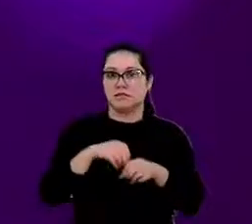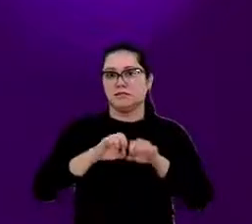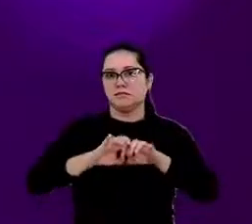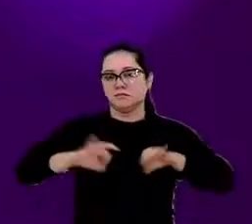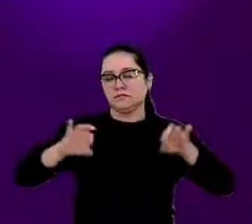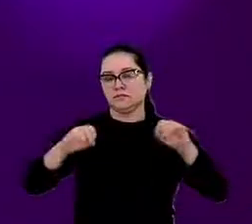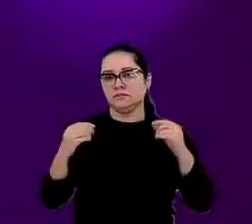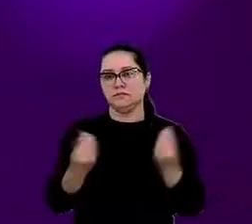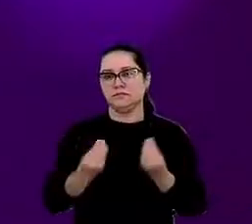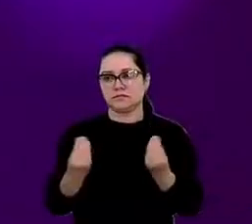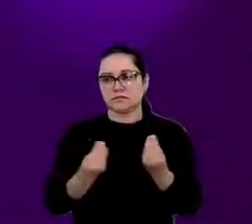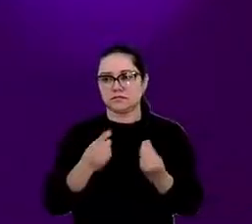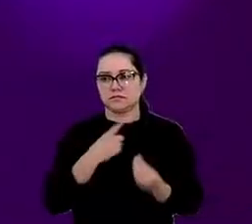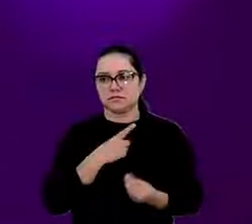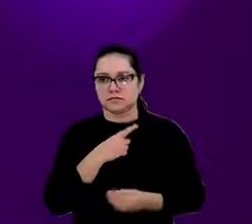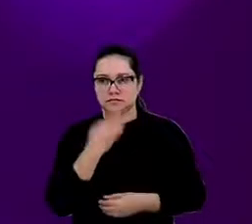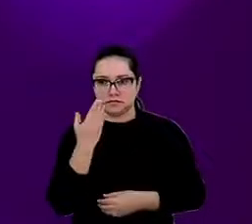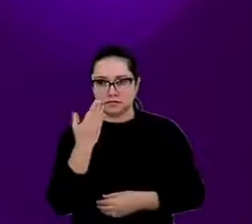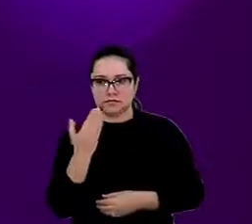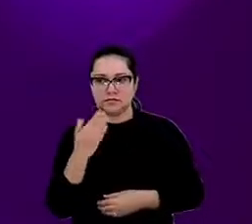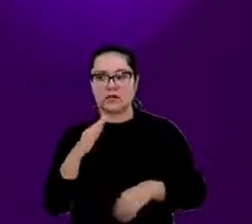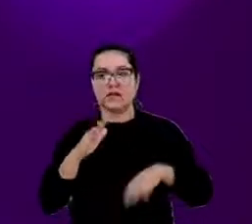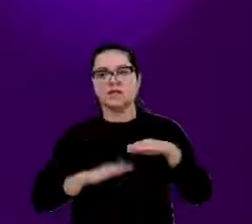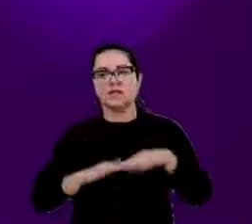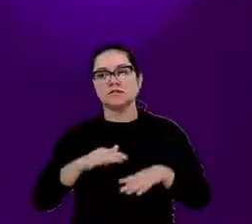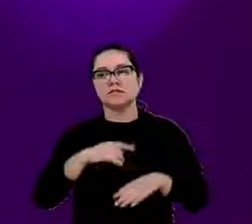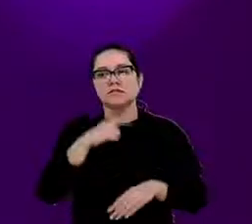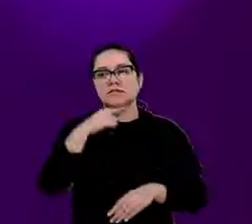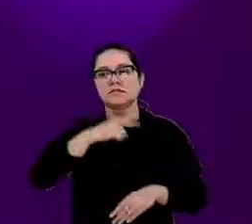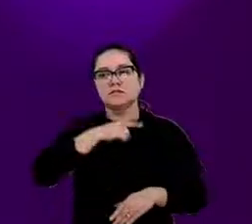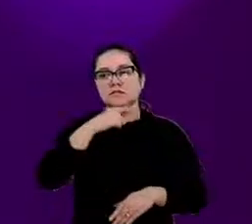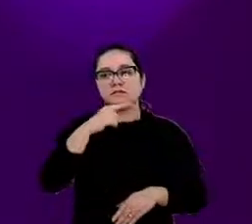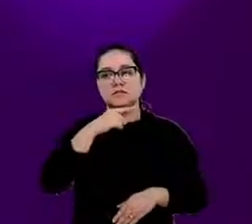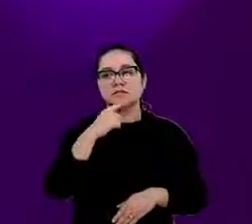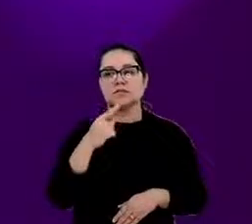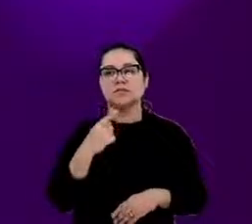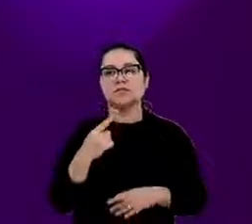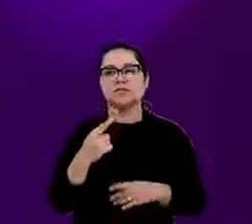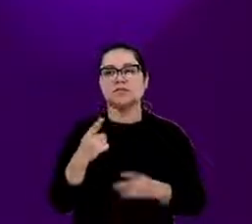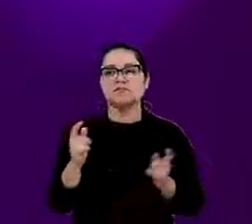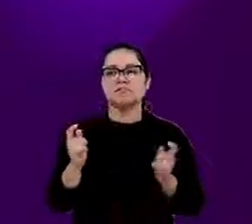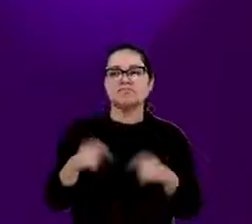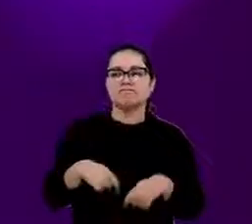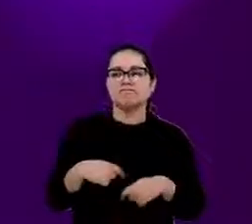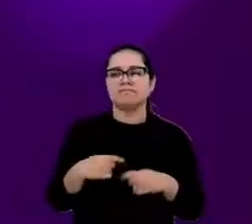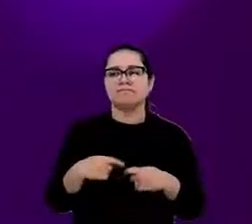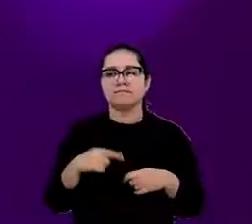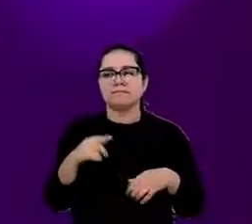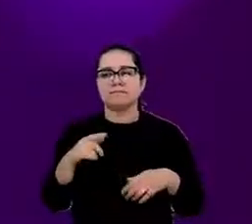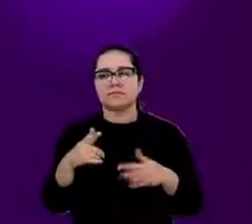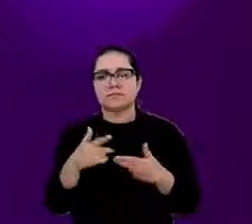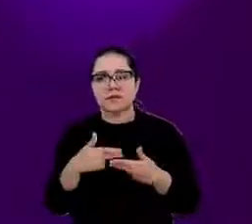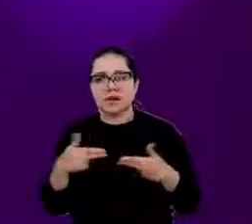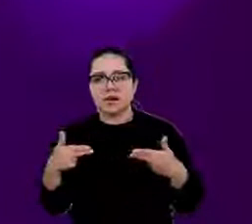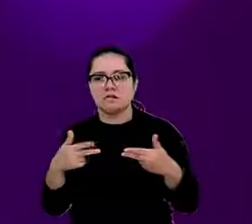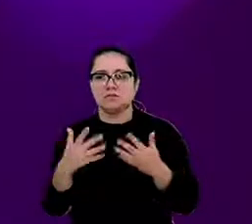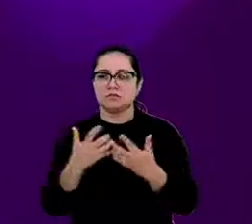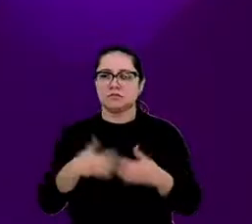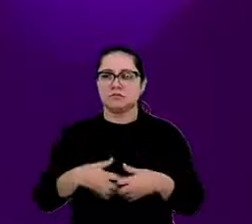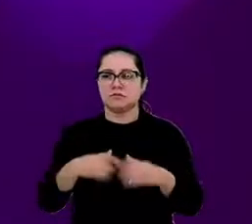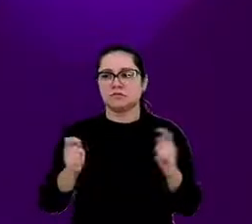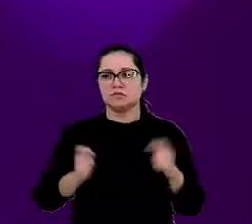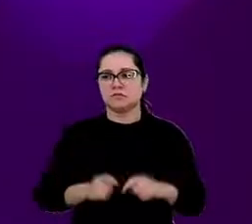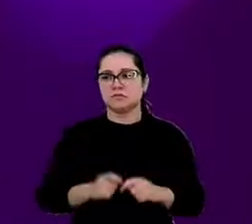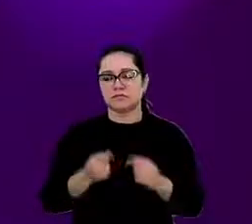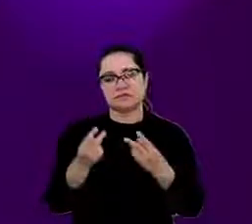ela é imprecisa ou limitada, por uma série de mecanismos. Quando existe uma variação entre os observadores,